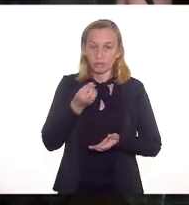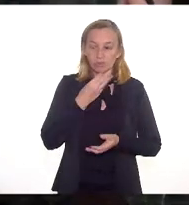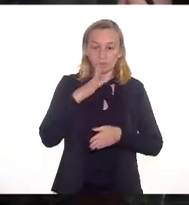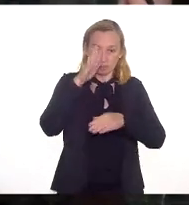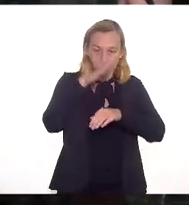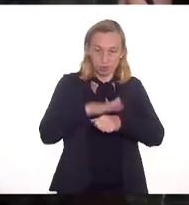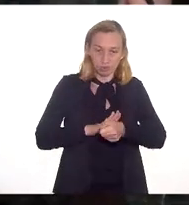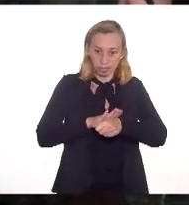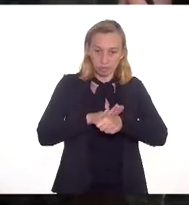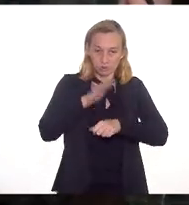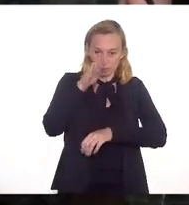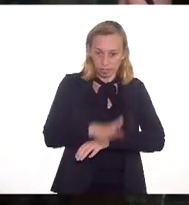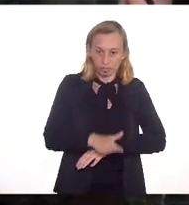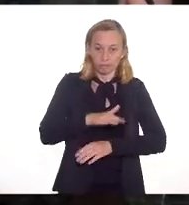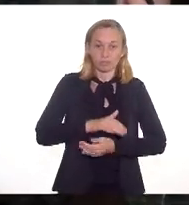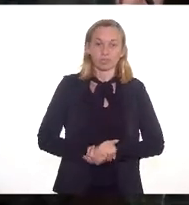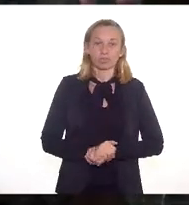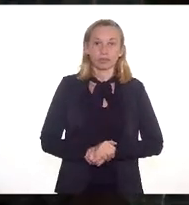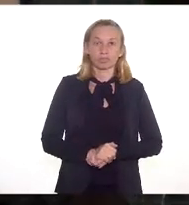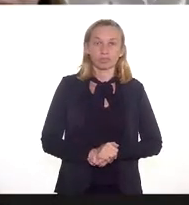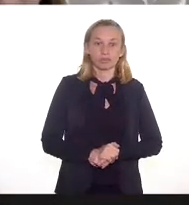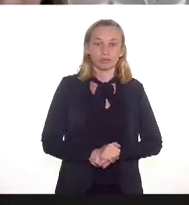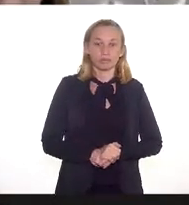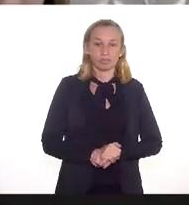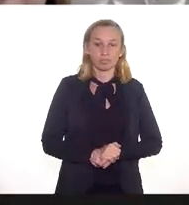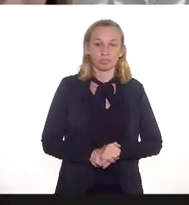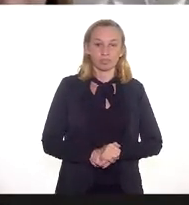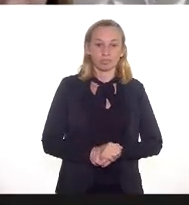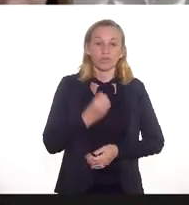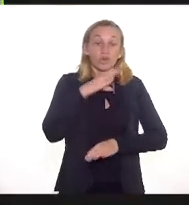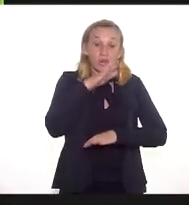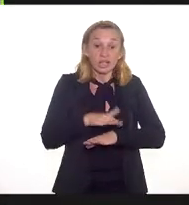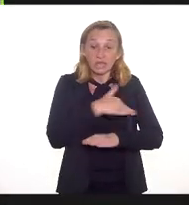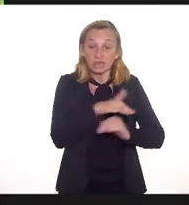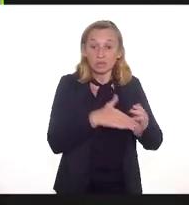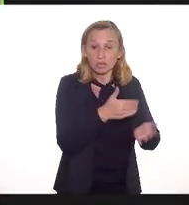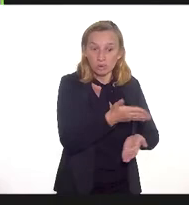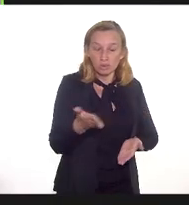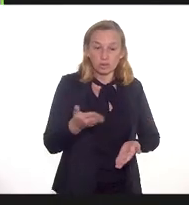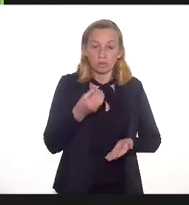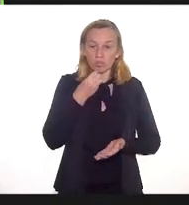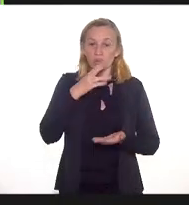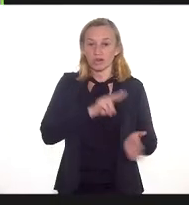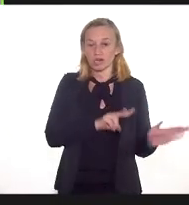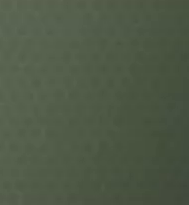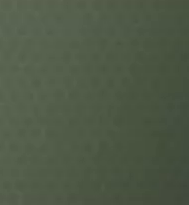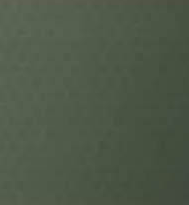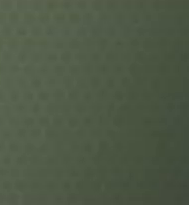tarde. Boa tarde a todos. Boa semana.